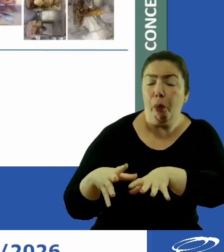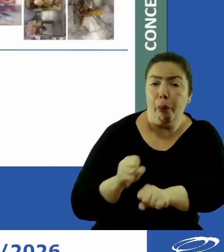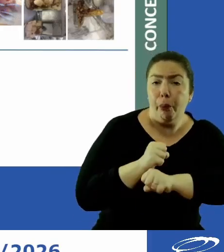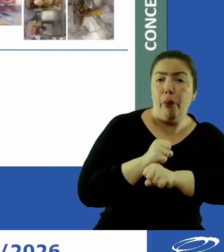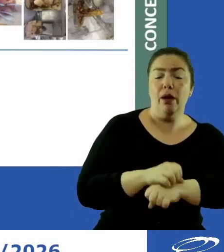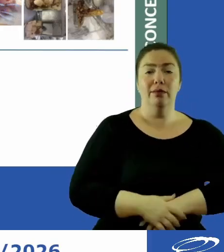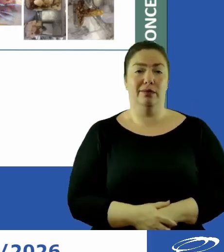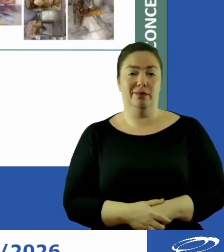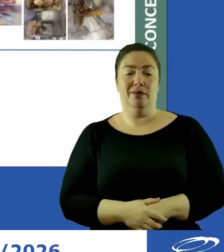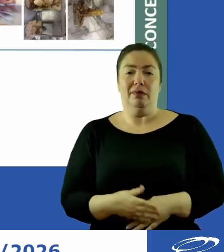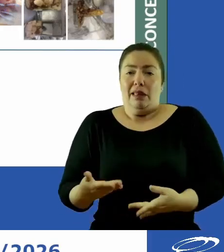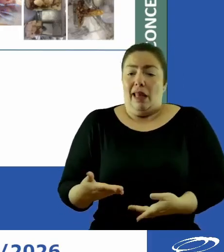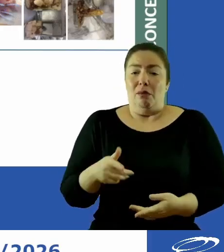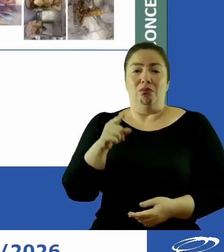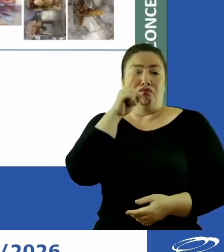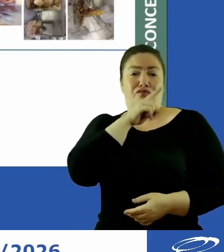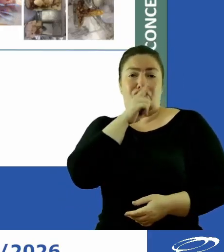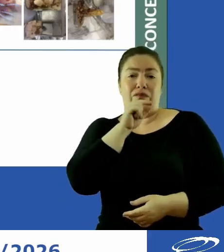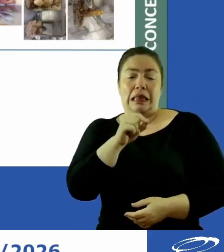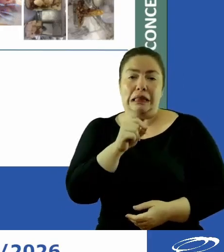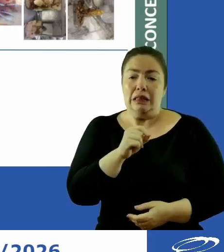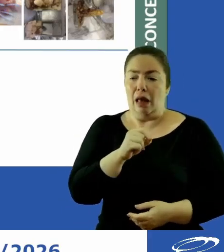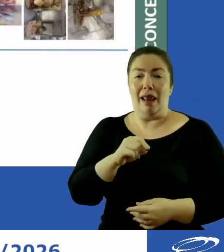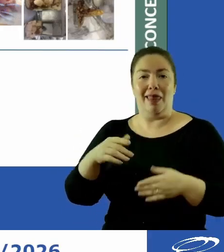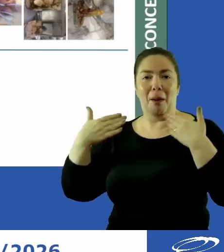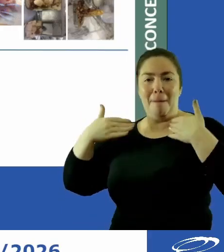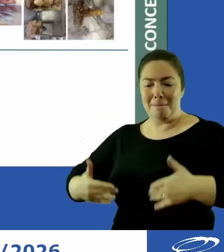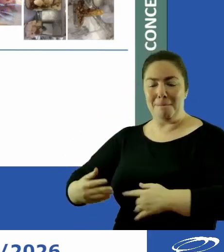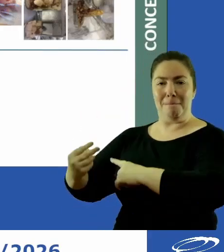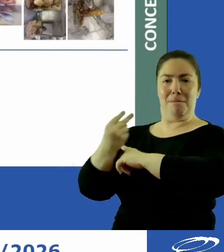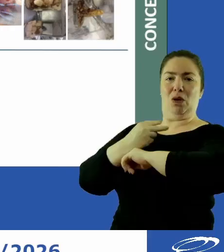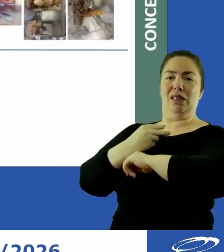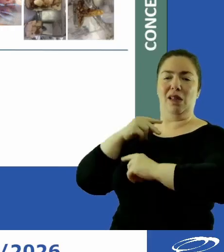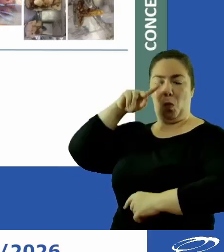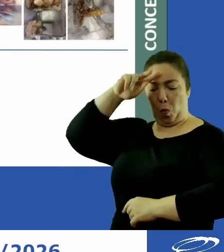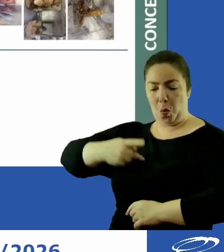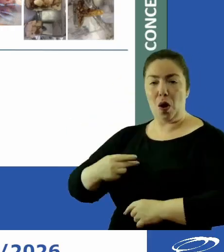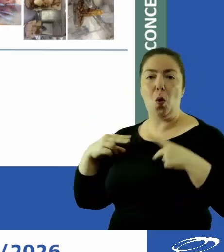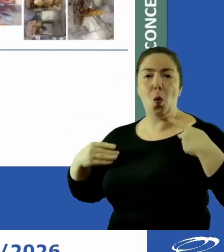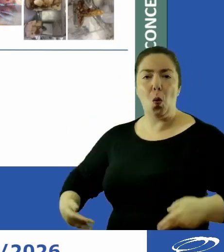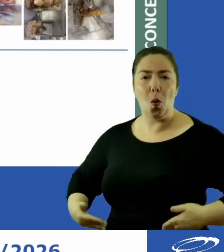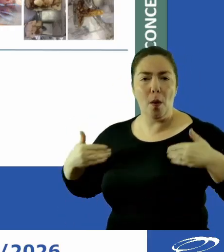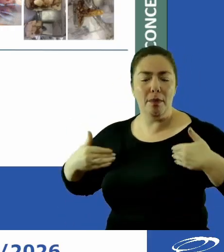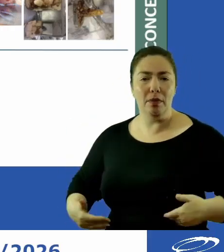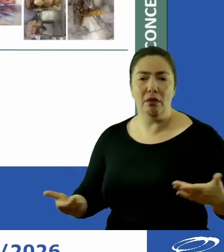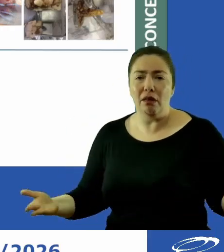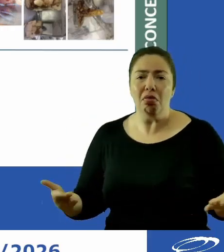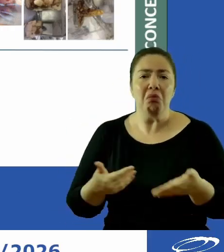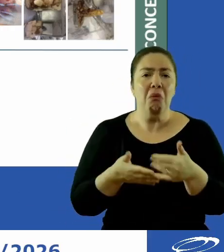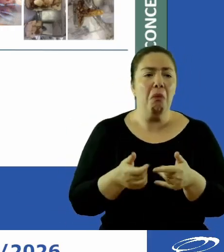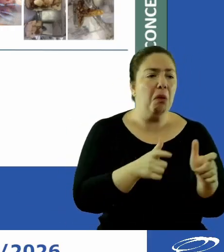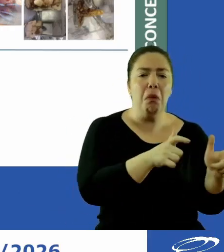desses micro-organismos faz com que eles sobrevivam em qualquer ambiente, sobre qualquer circunstância, ele deu o nome